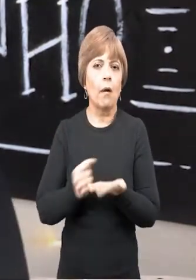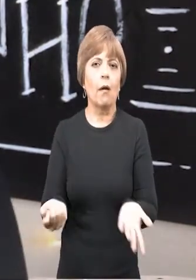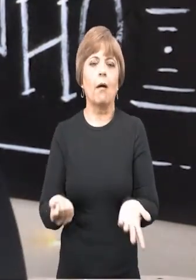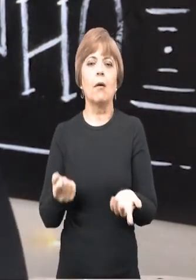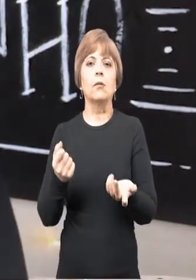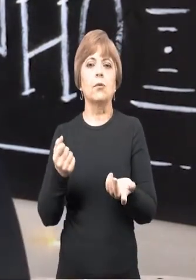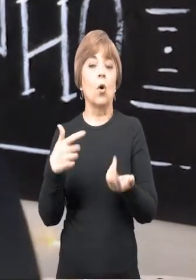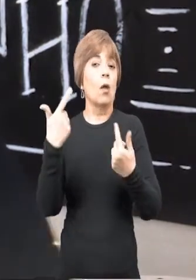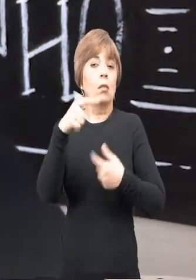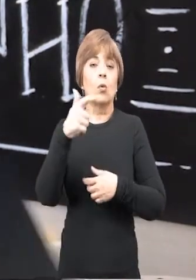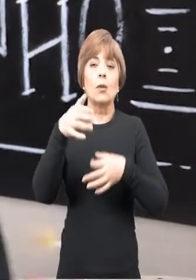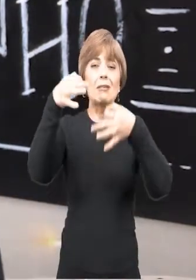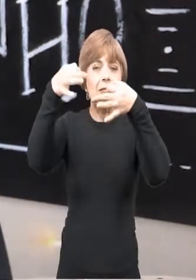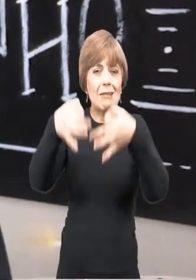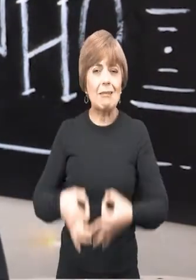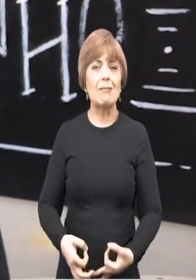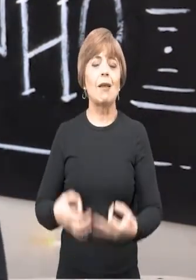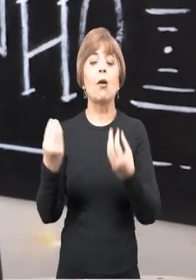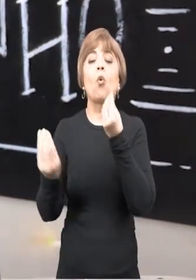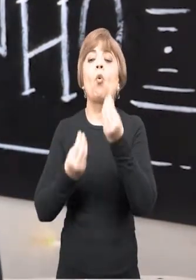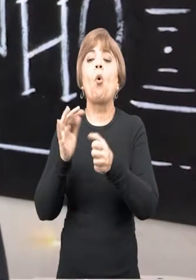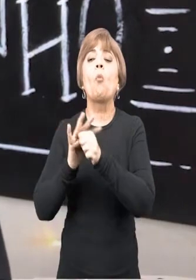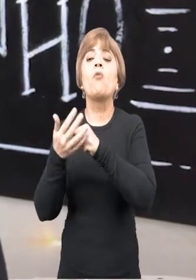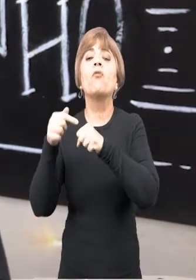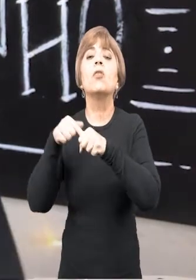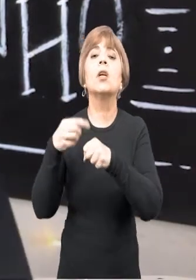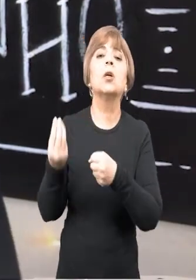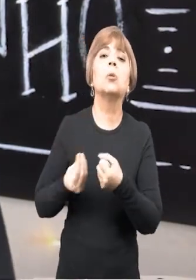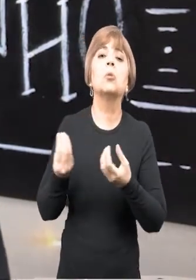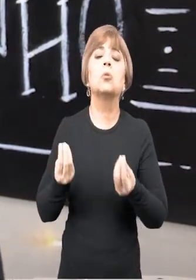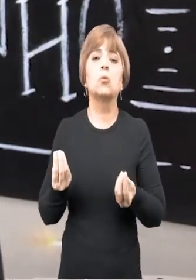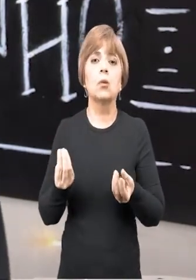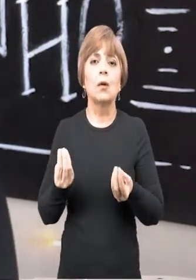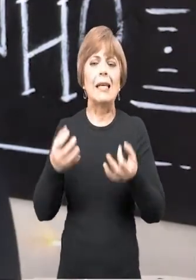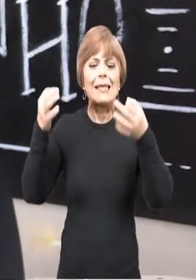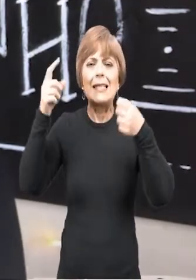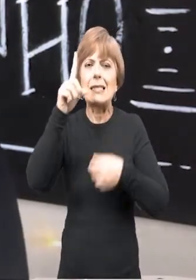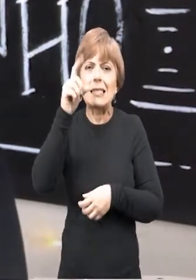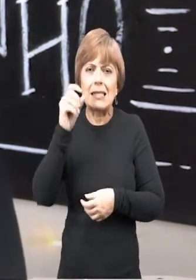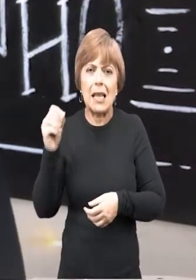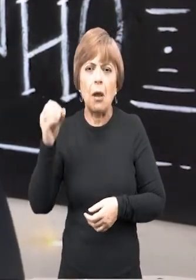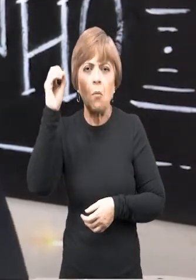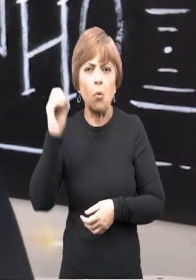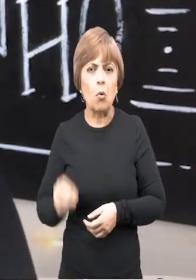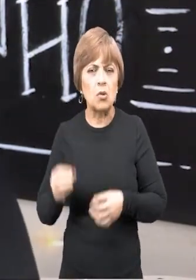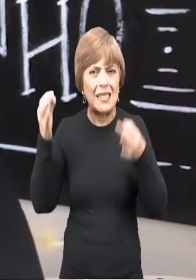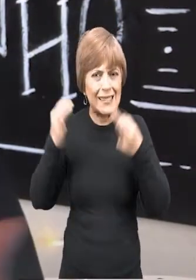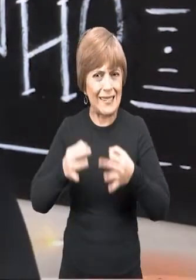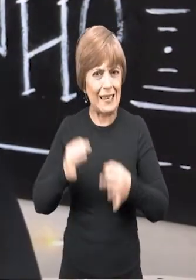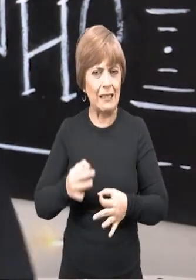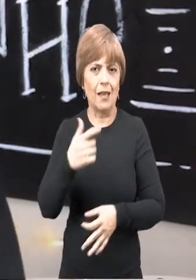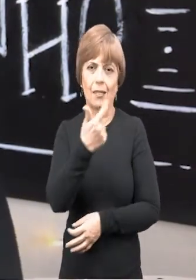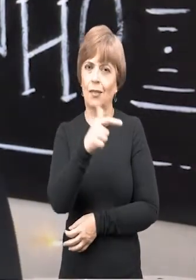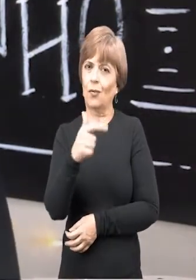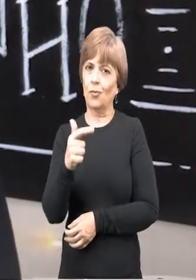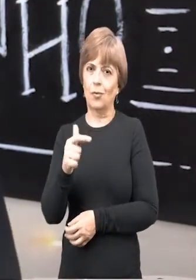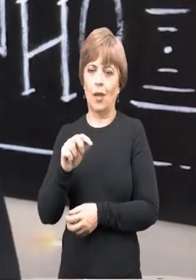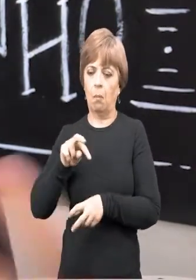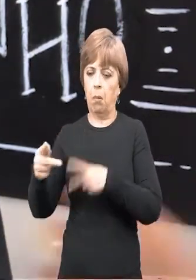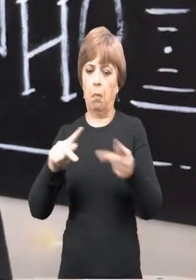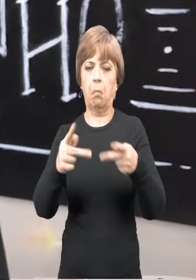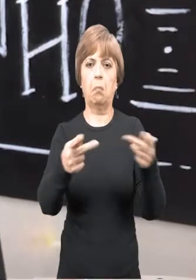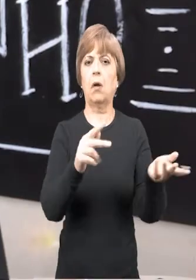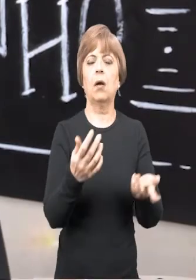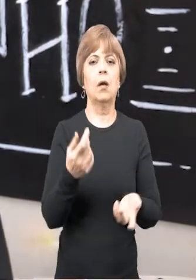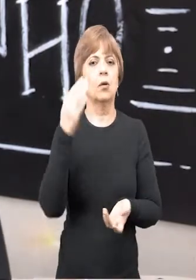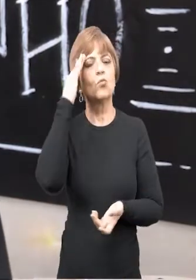certeza de como é o comportamento do vírus, né? Não se tem 100% de certeza de como é a transmissão, de quanto tempo